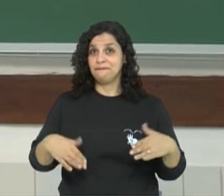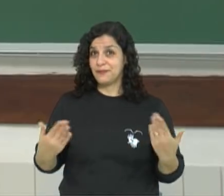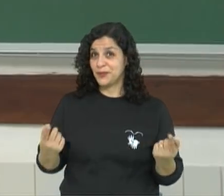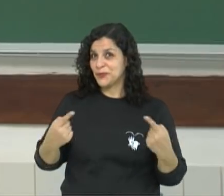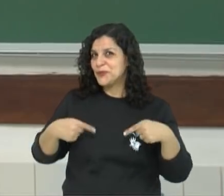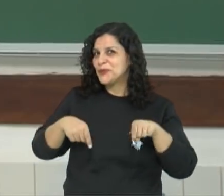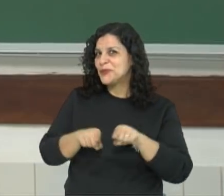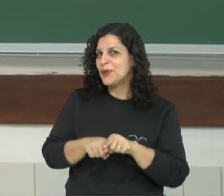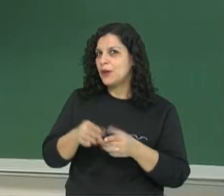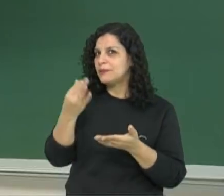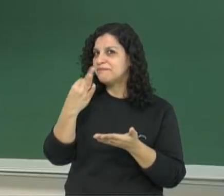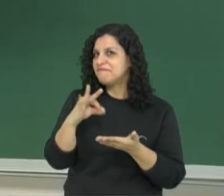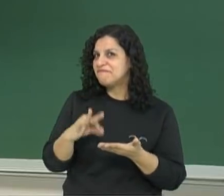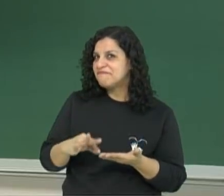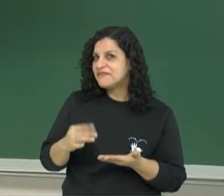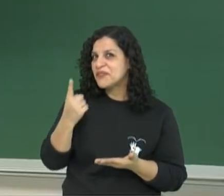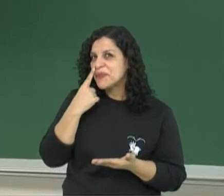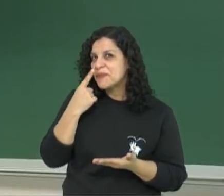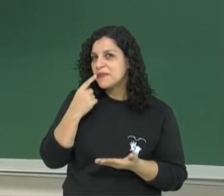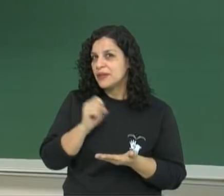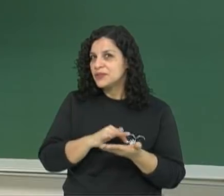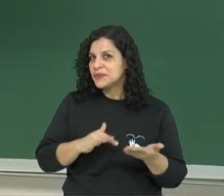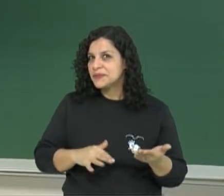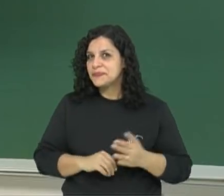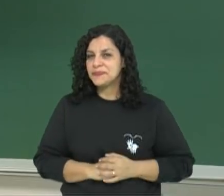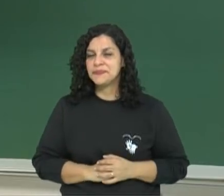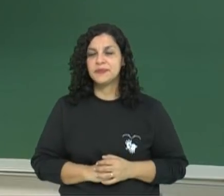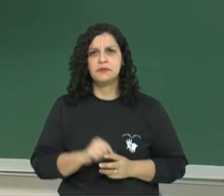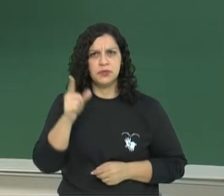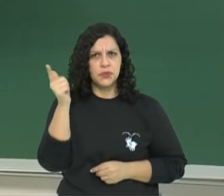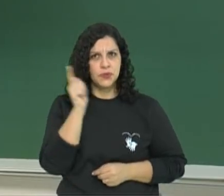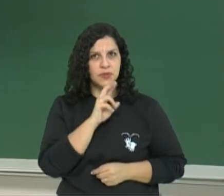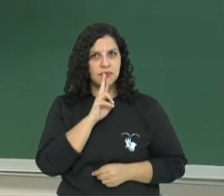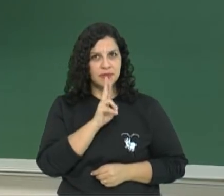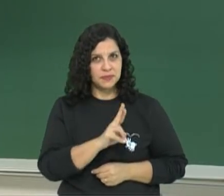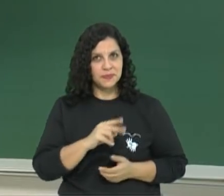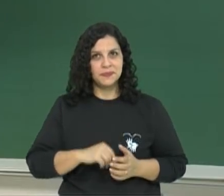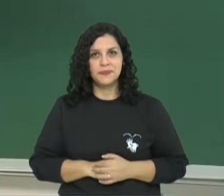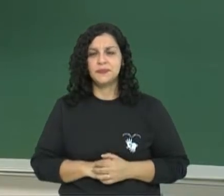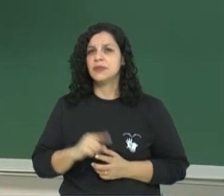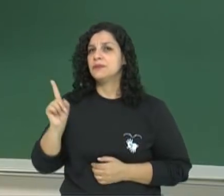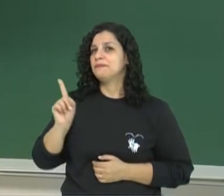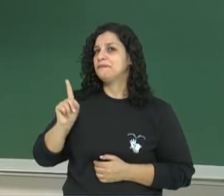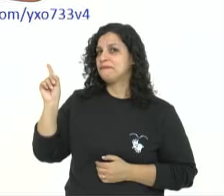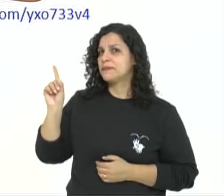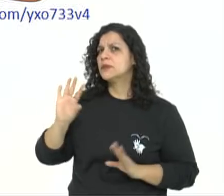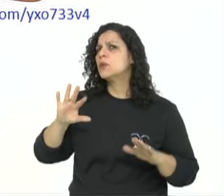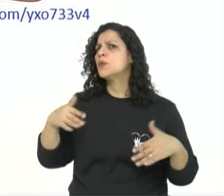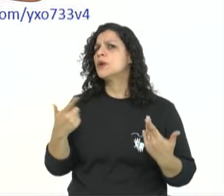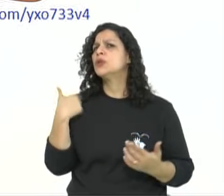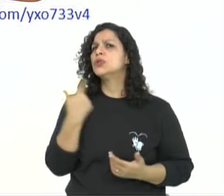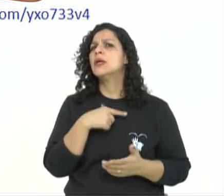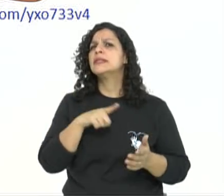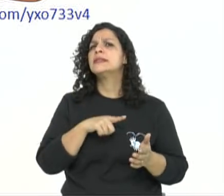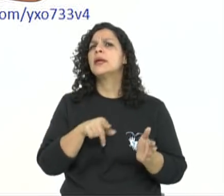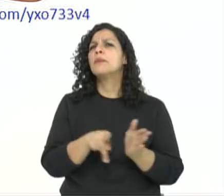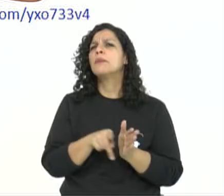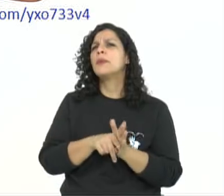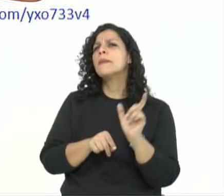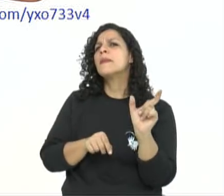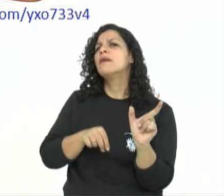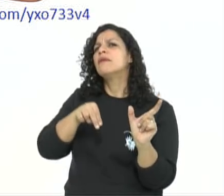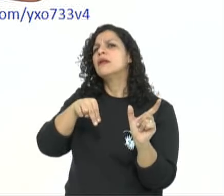Já retornamos. Vamos corrigir o nosso exercício? Você conseguiu resolver aí? Então, olha lá. Quando que nós temos um